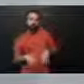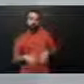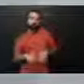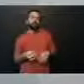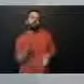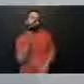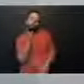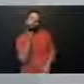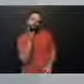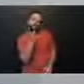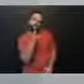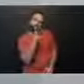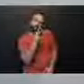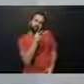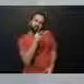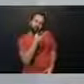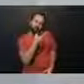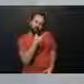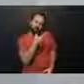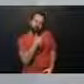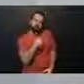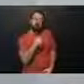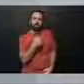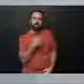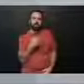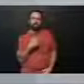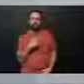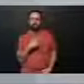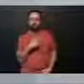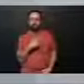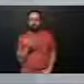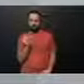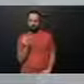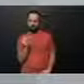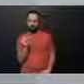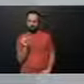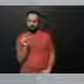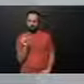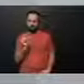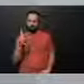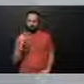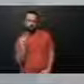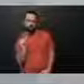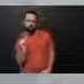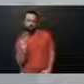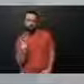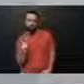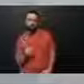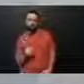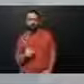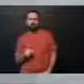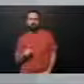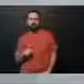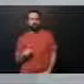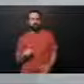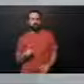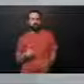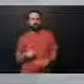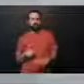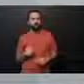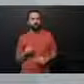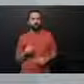tempo contando até chegar a 256 com esses cubinhos. Então, para isso, a multiplicação, ela vem para